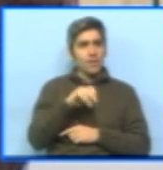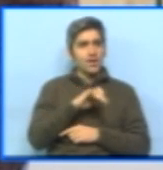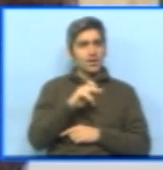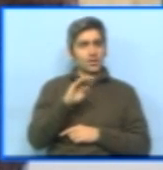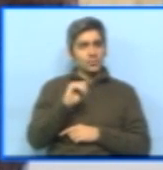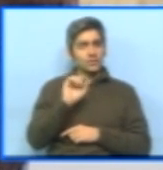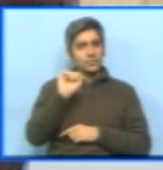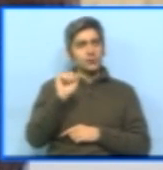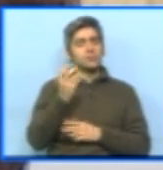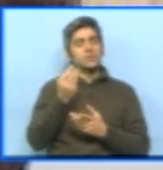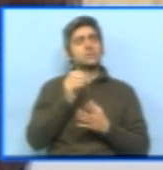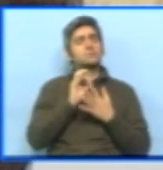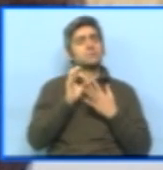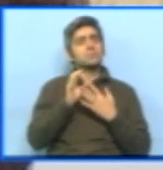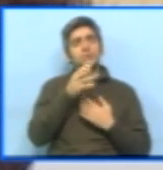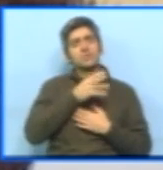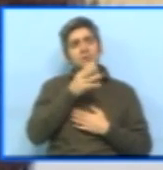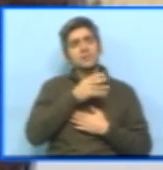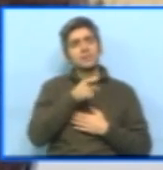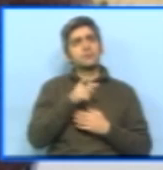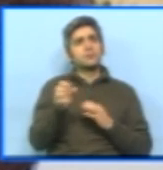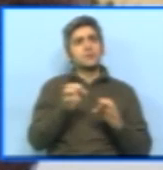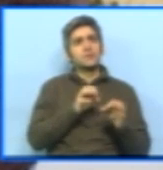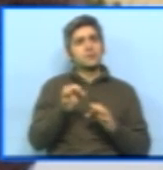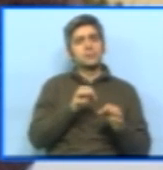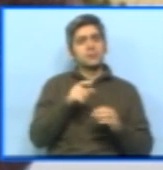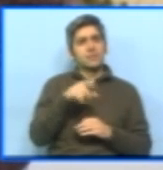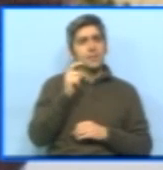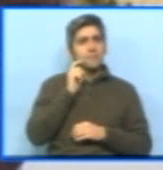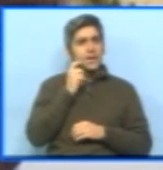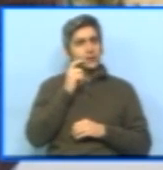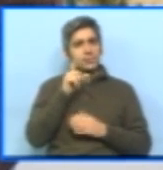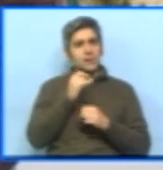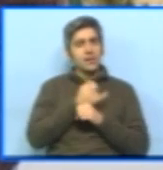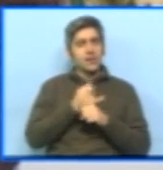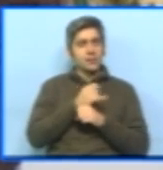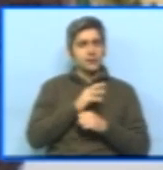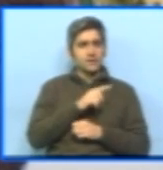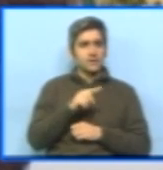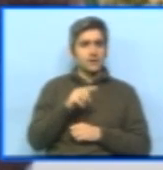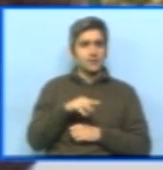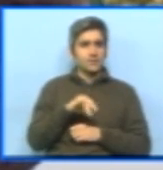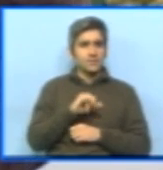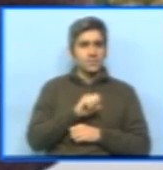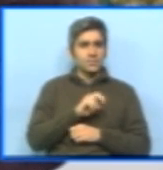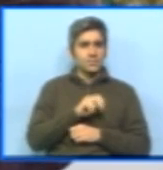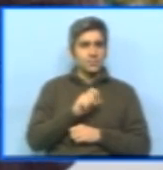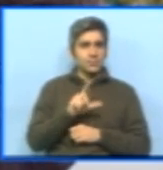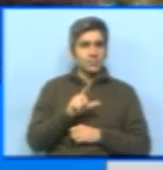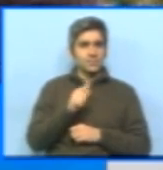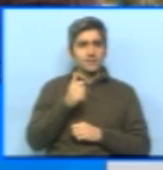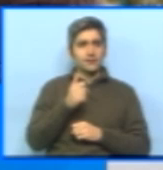a especificidade desta preparação para a Páscoa que acontece na Ilha de São Miguel? Bom